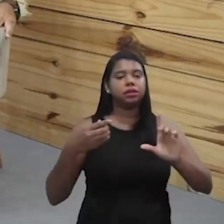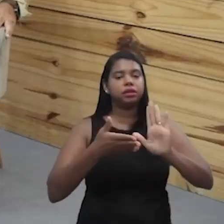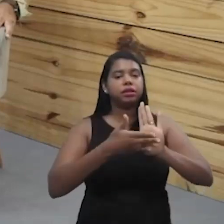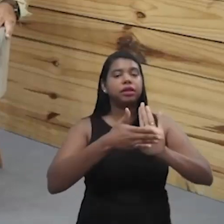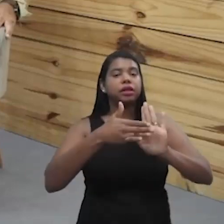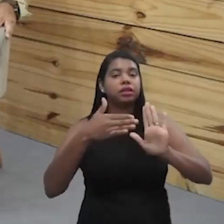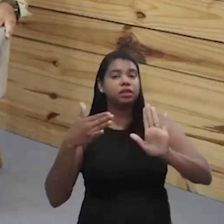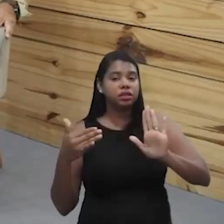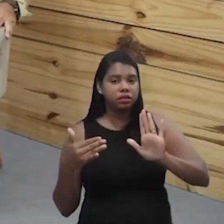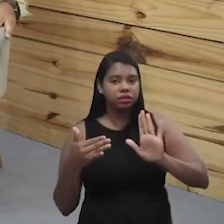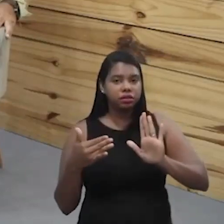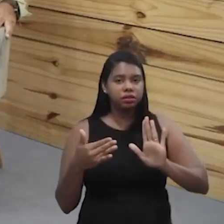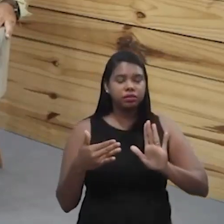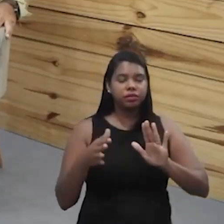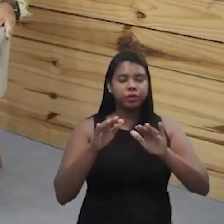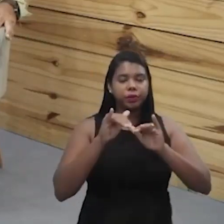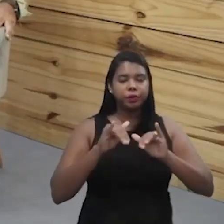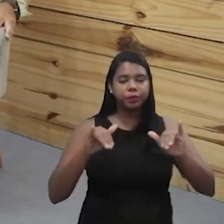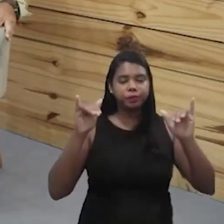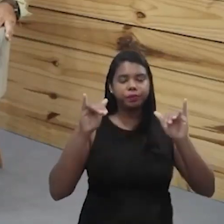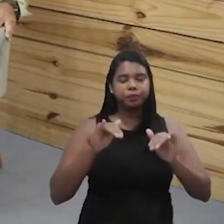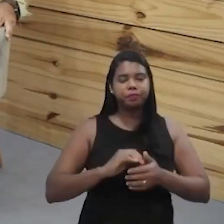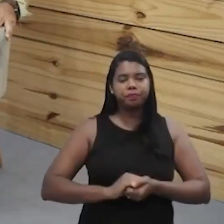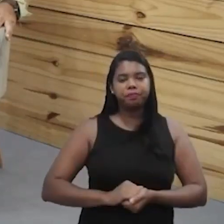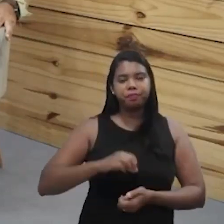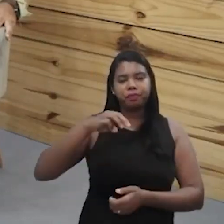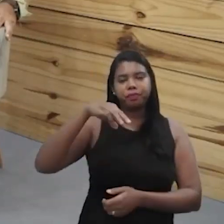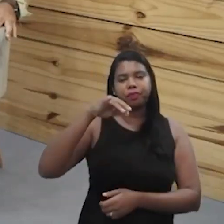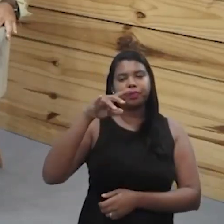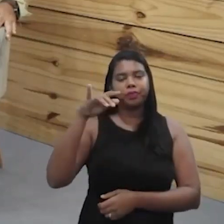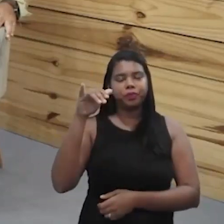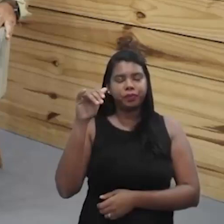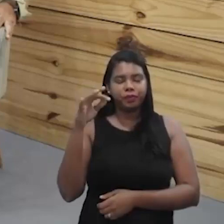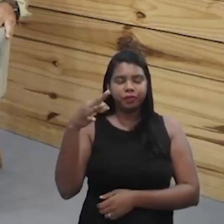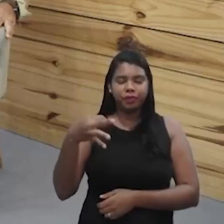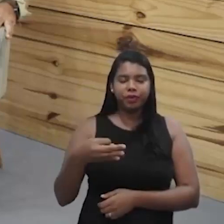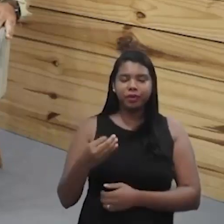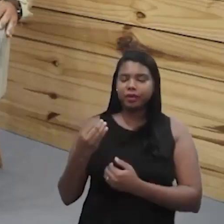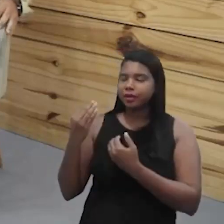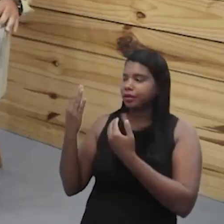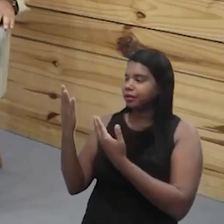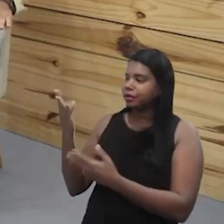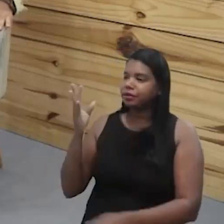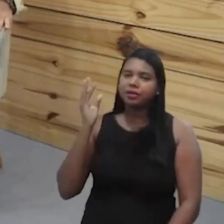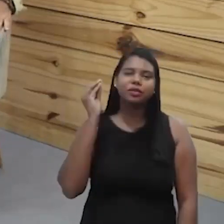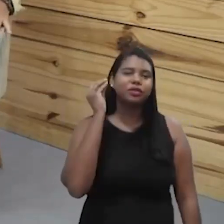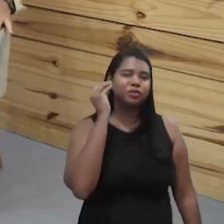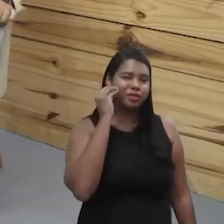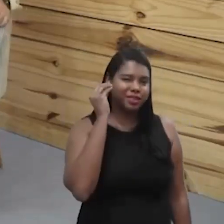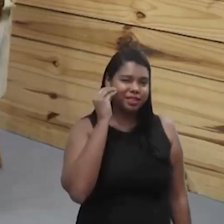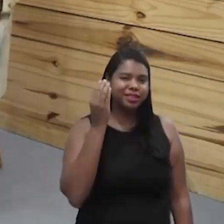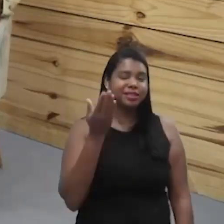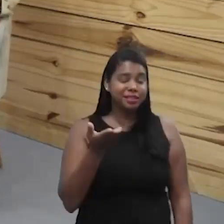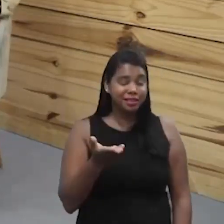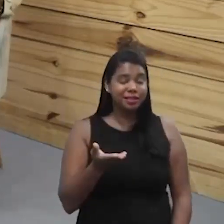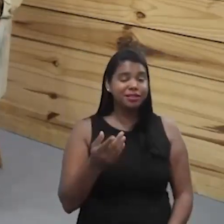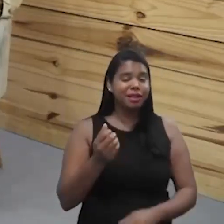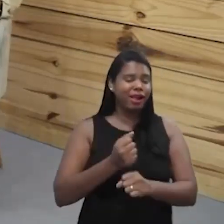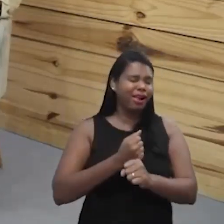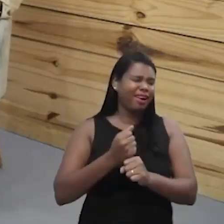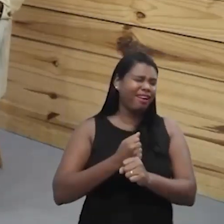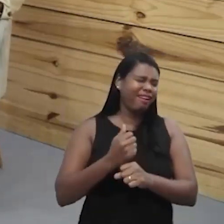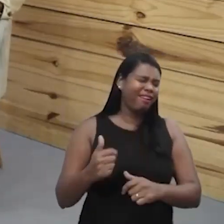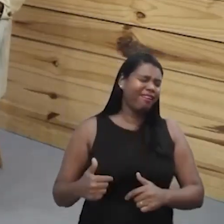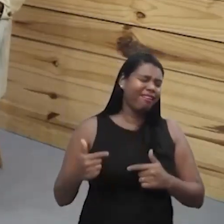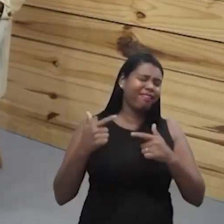faz a mídia, né? Então, com toda essa sua experiência aí que o senhor tem de docência, anos e